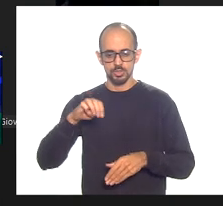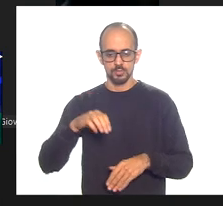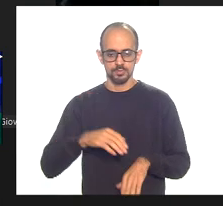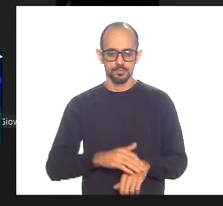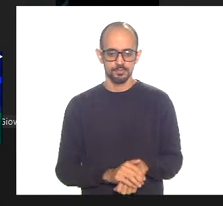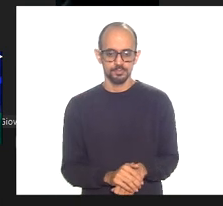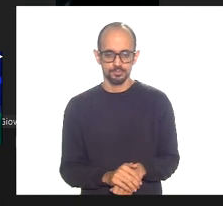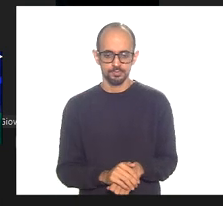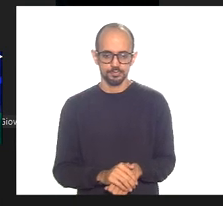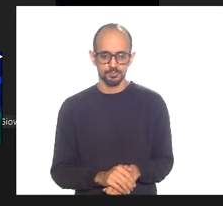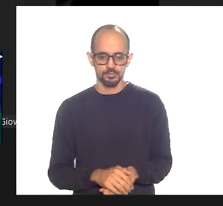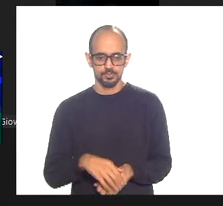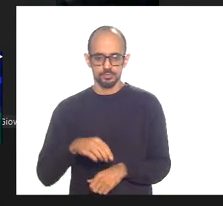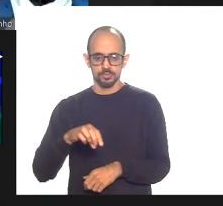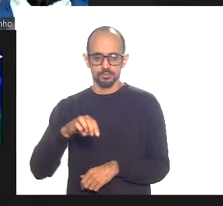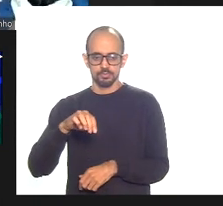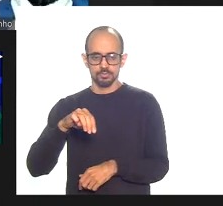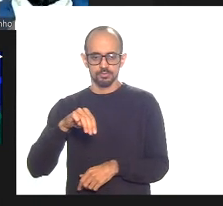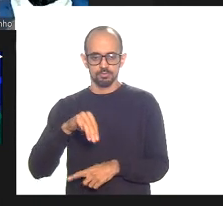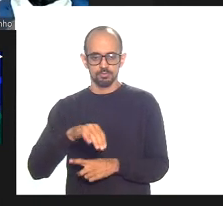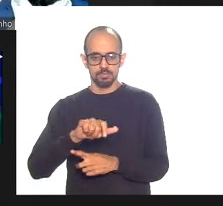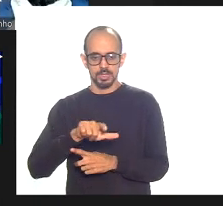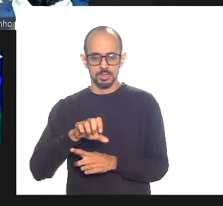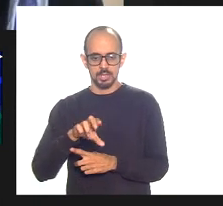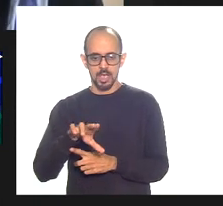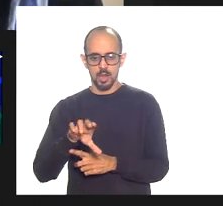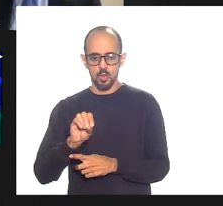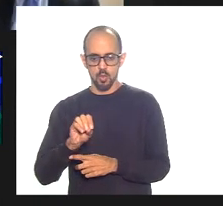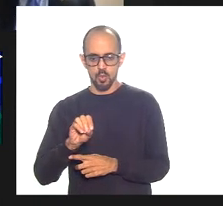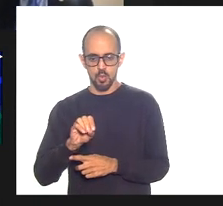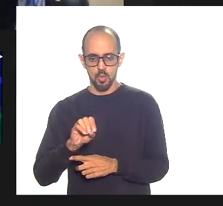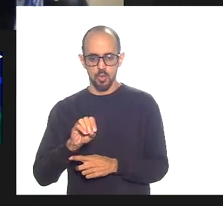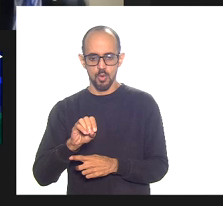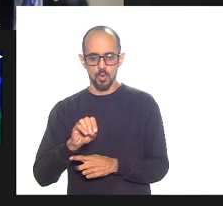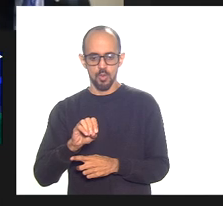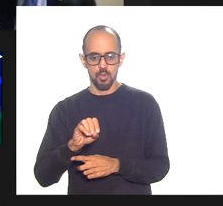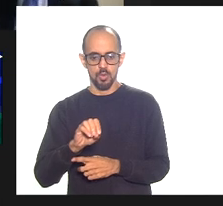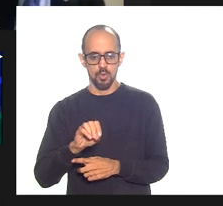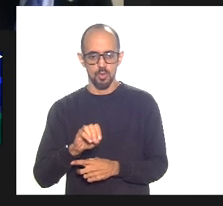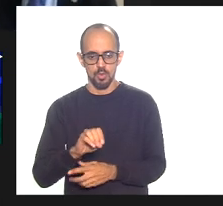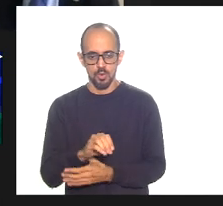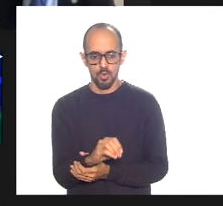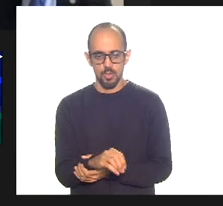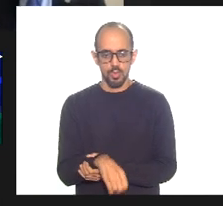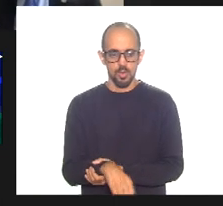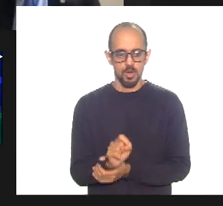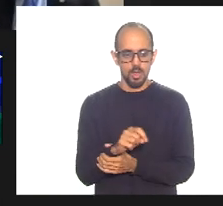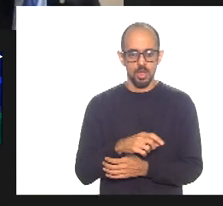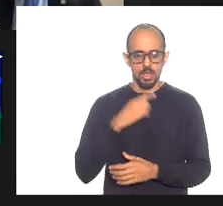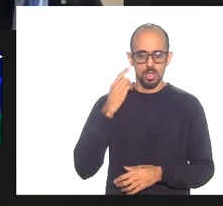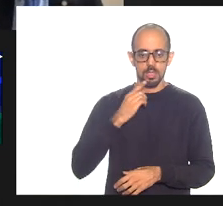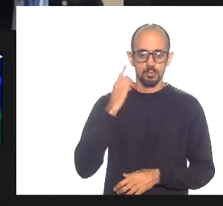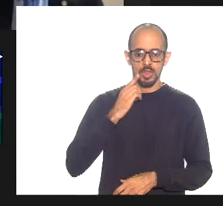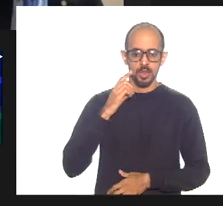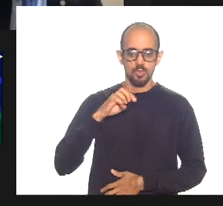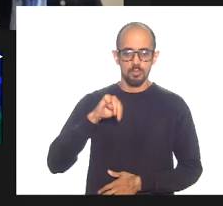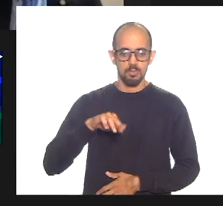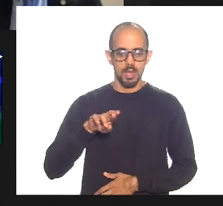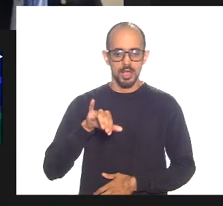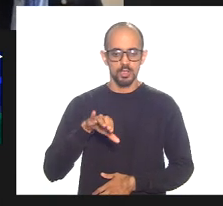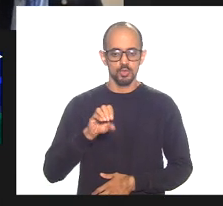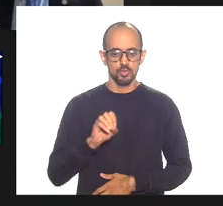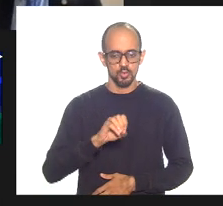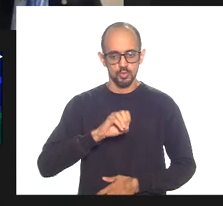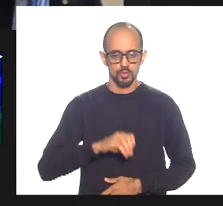o deputado Marcelo do seu Dino o resultado Marcelo do seu Dino Deputado Márcio canela